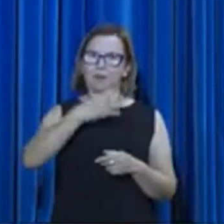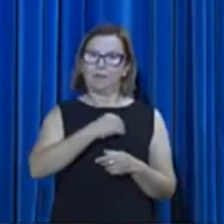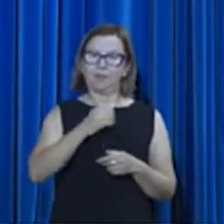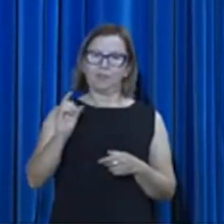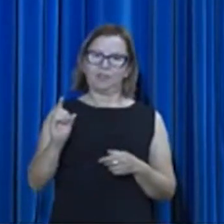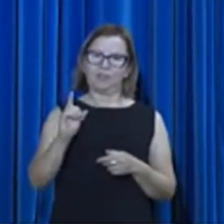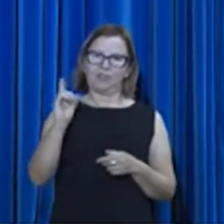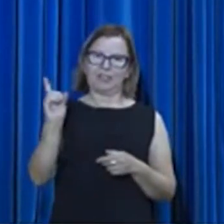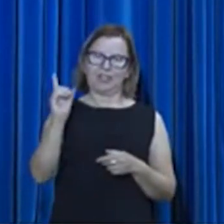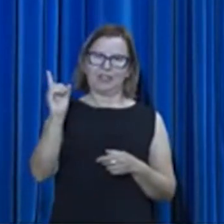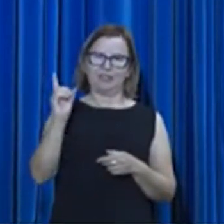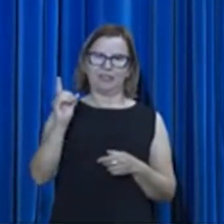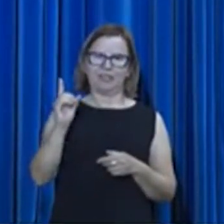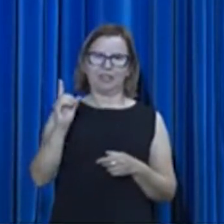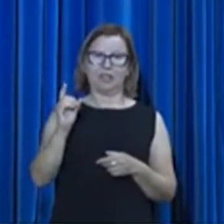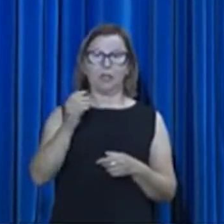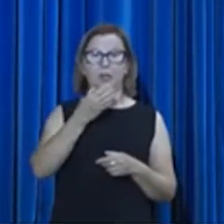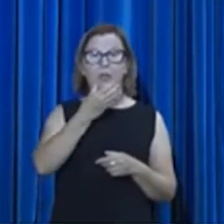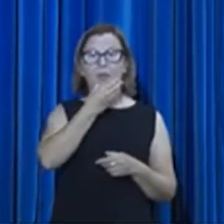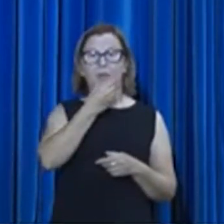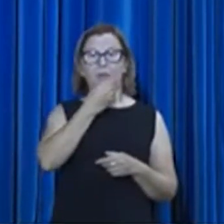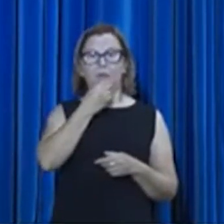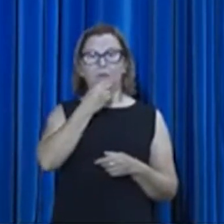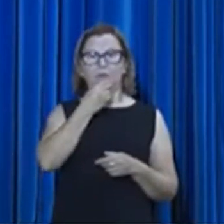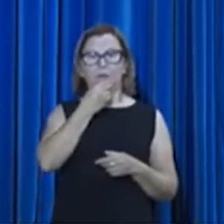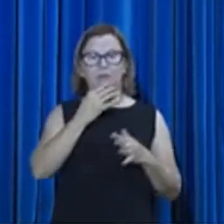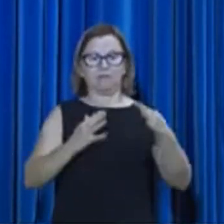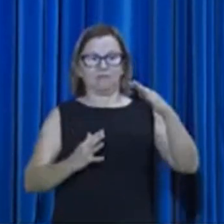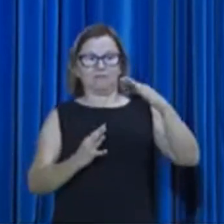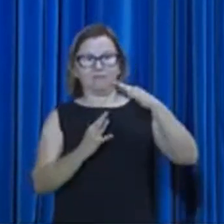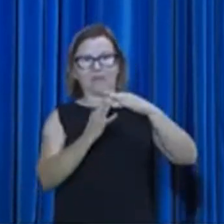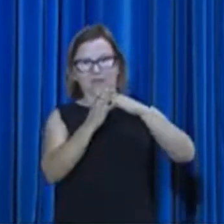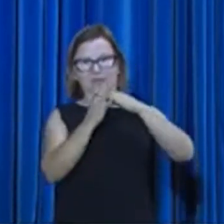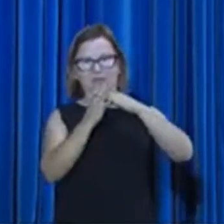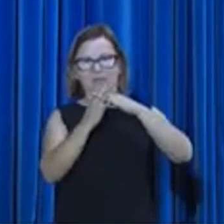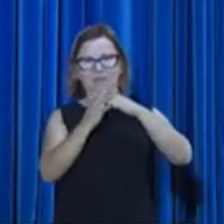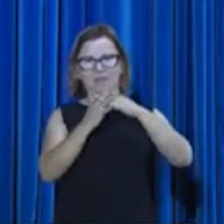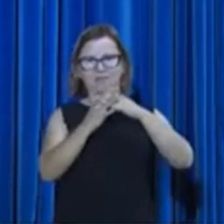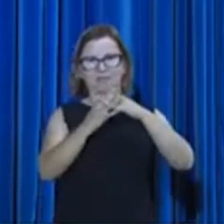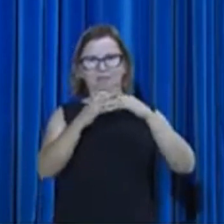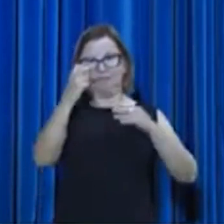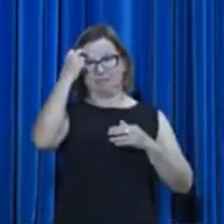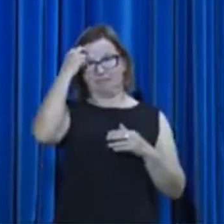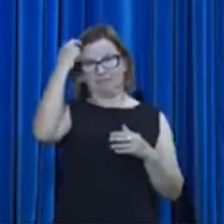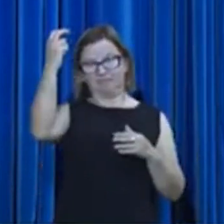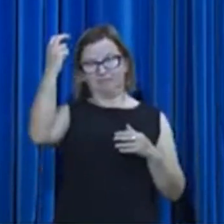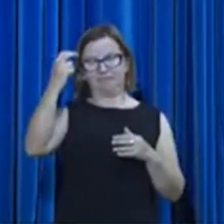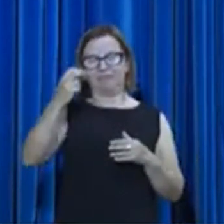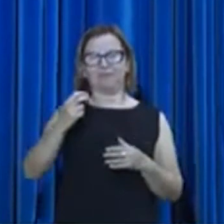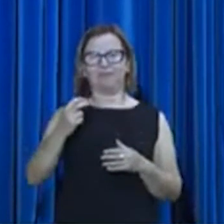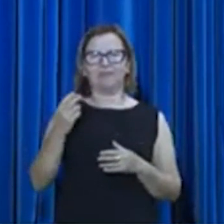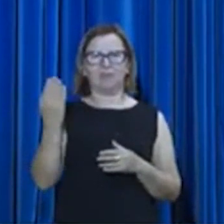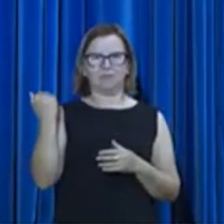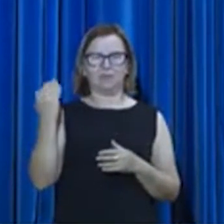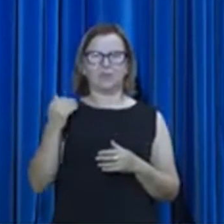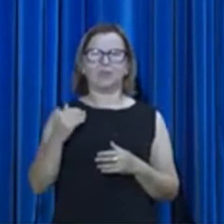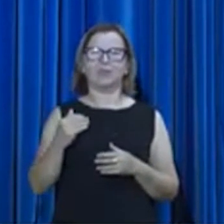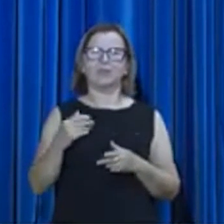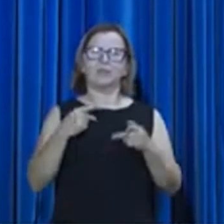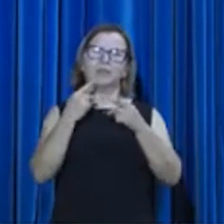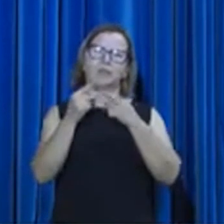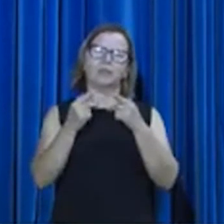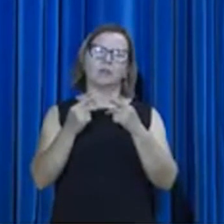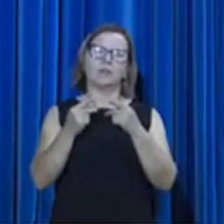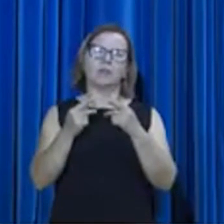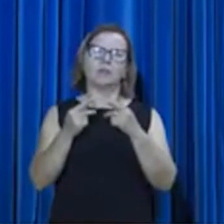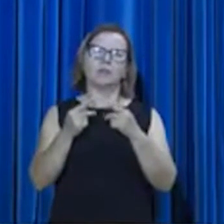homem que excedeu em sabedoria e inteligência a muitos de seu tempo, ele disse: pois que tem o